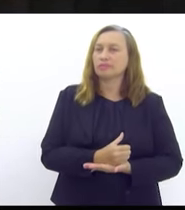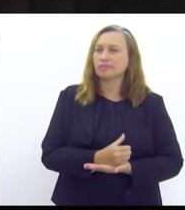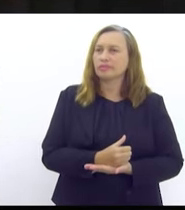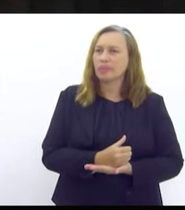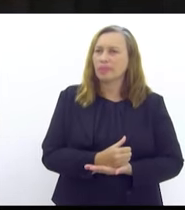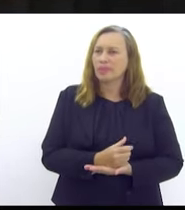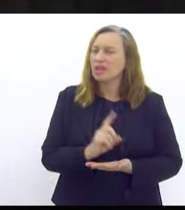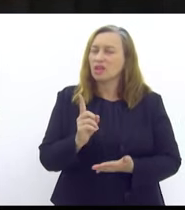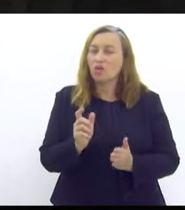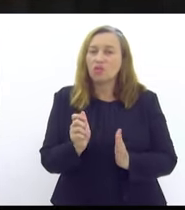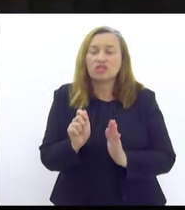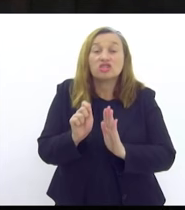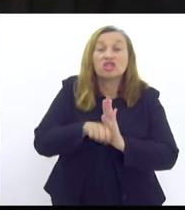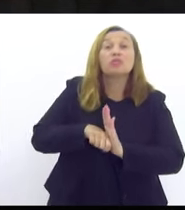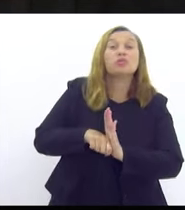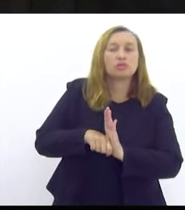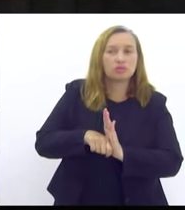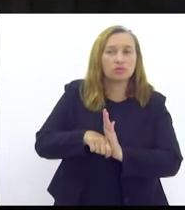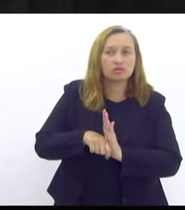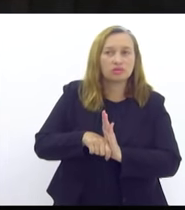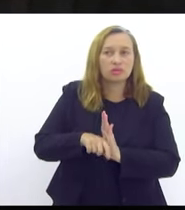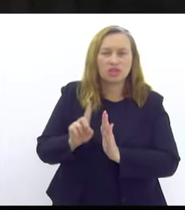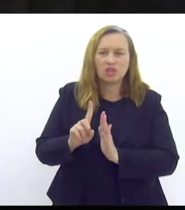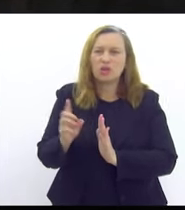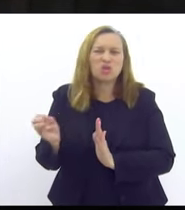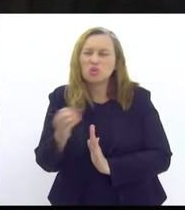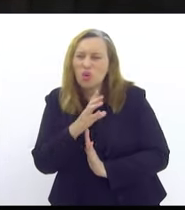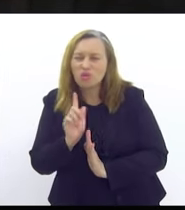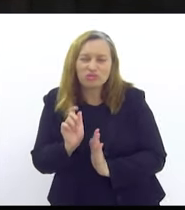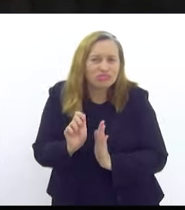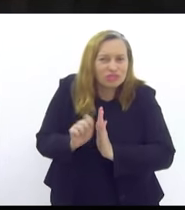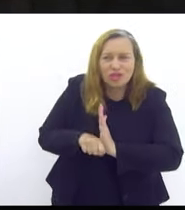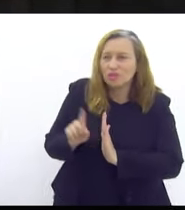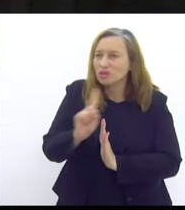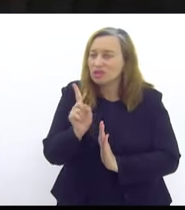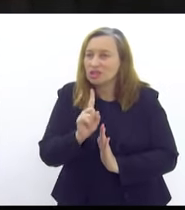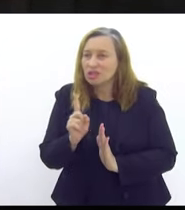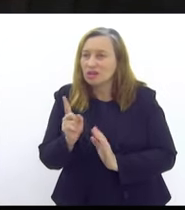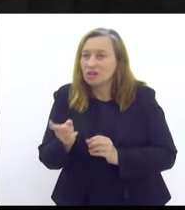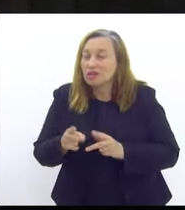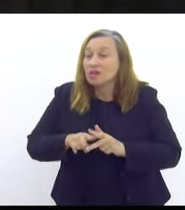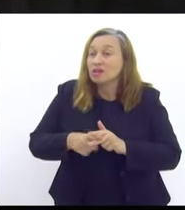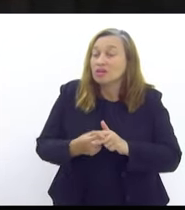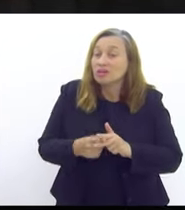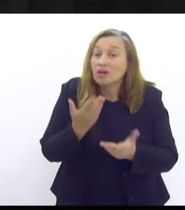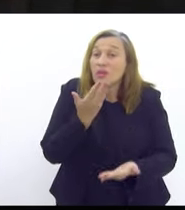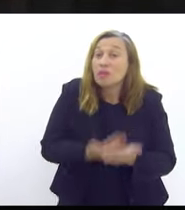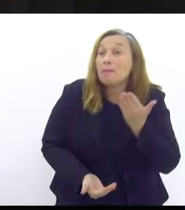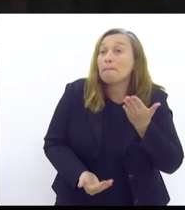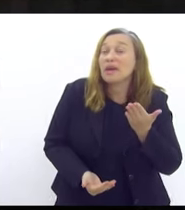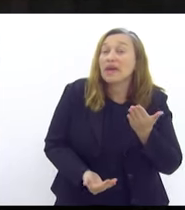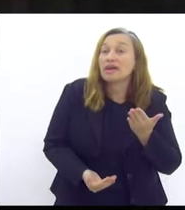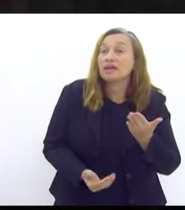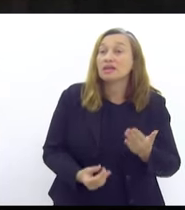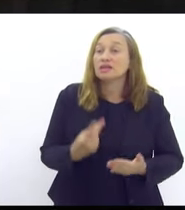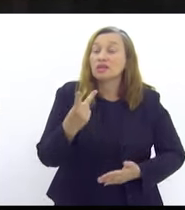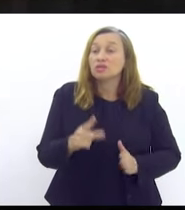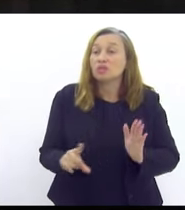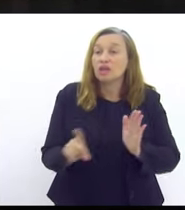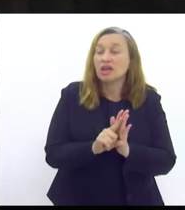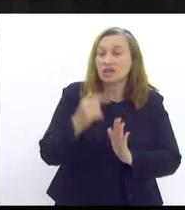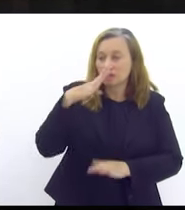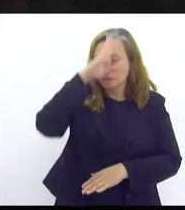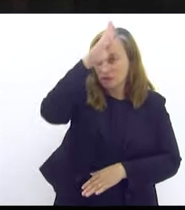fossem tributos, e não é novo tributo, não, é recomposição de perdas das duas leis do